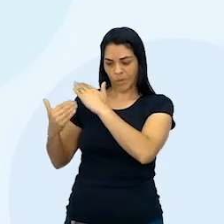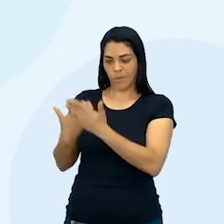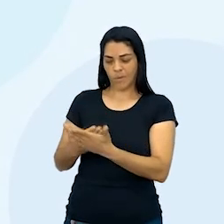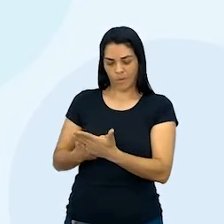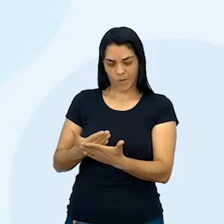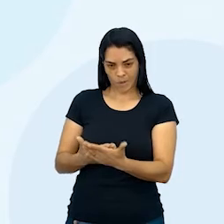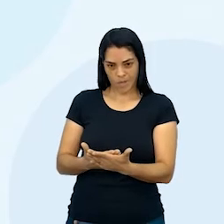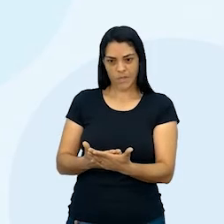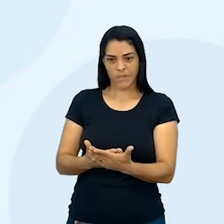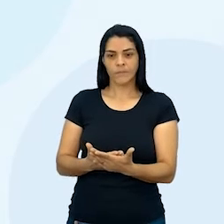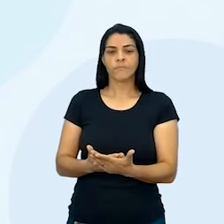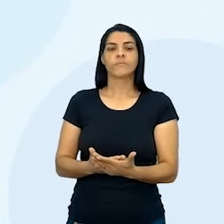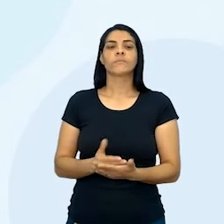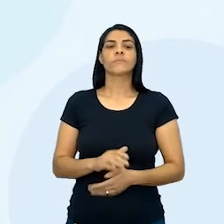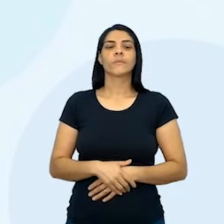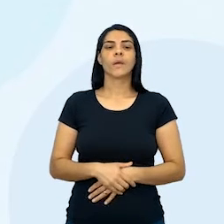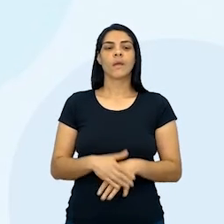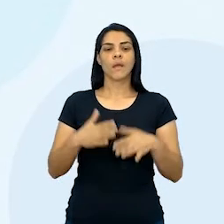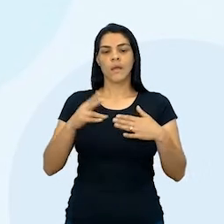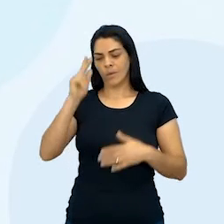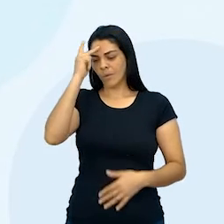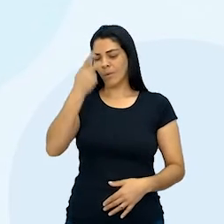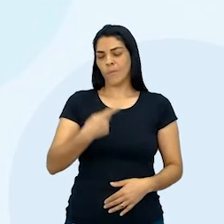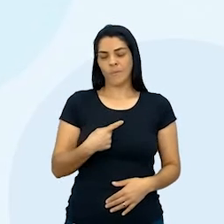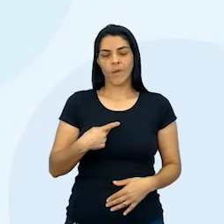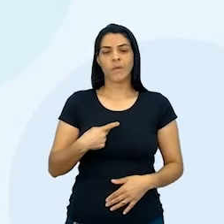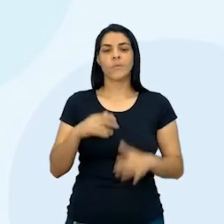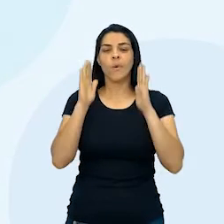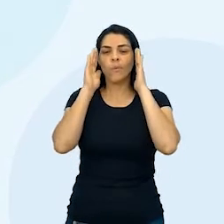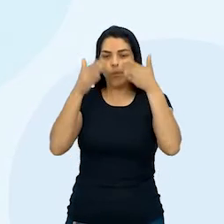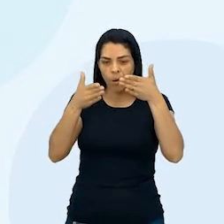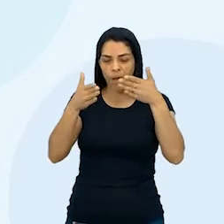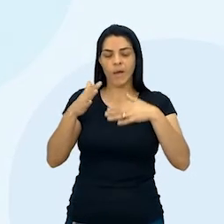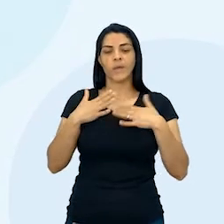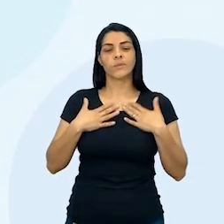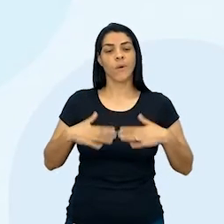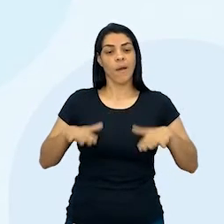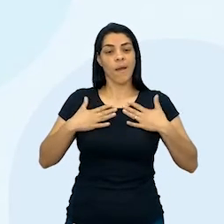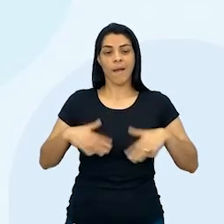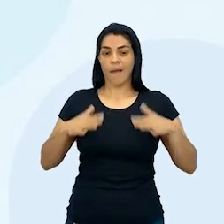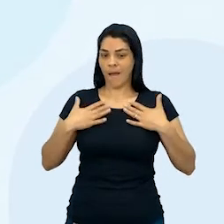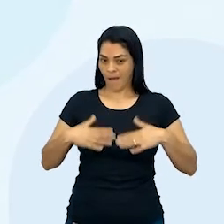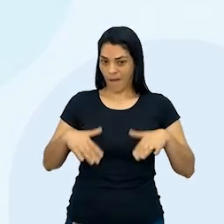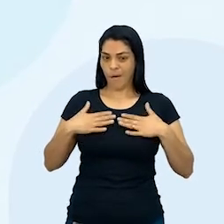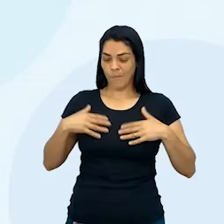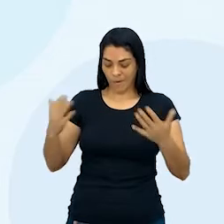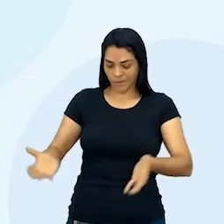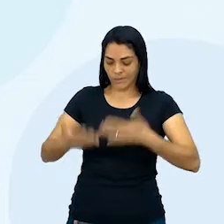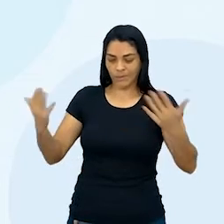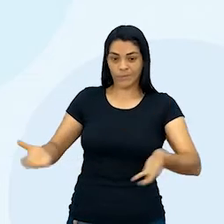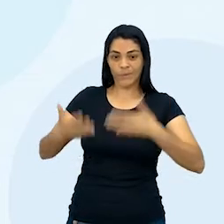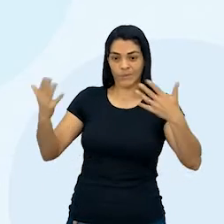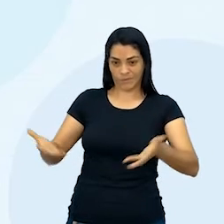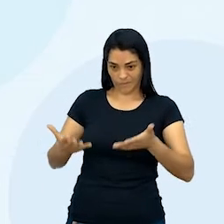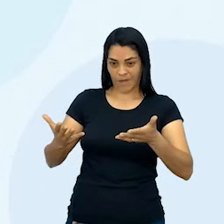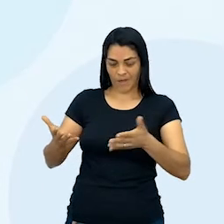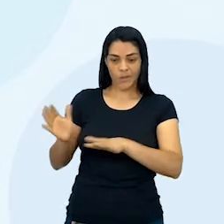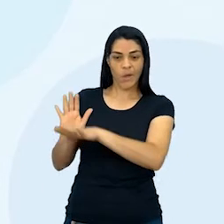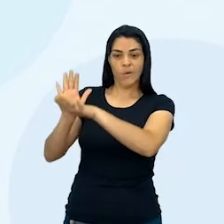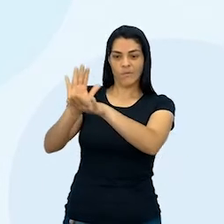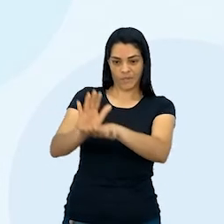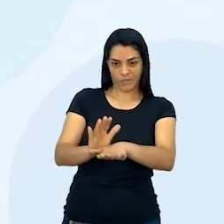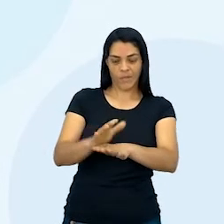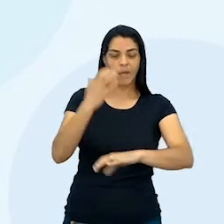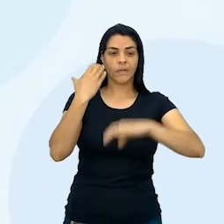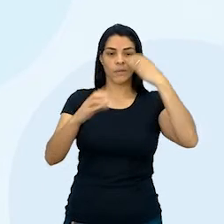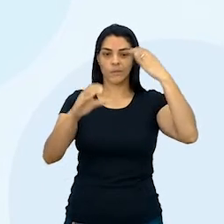positivamente consigo mesmo para ficar calmo, focado e motivado, porque isso vai possibilitar que a comunicação seja mais